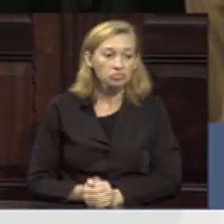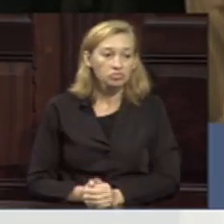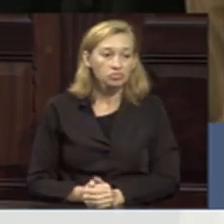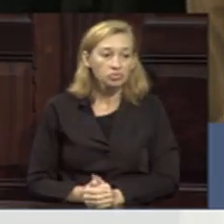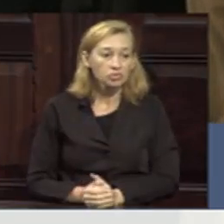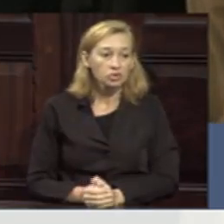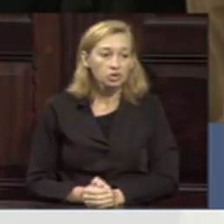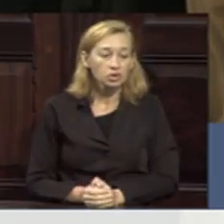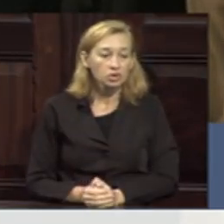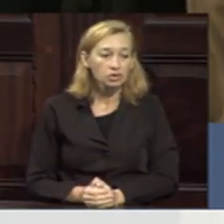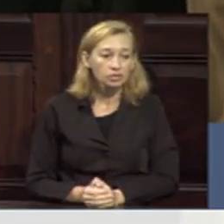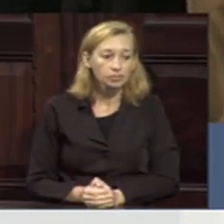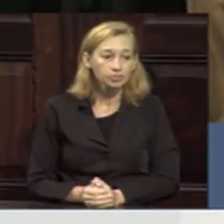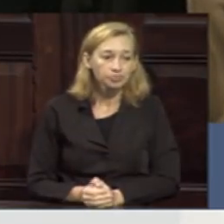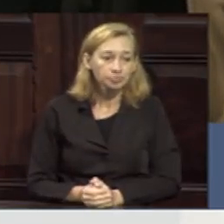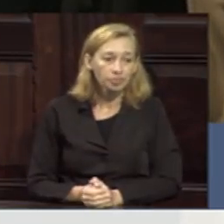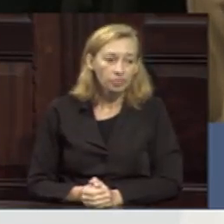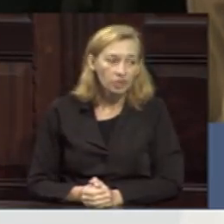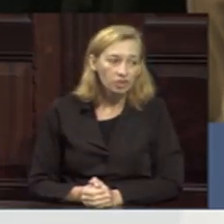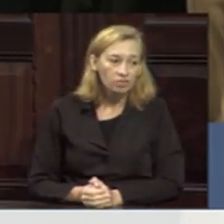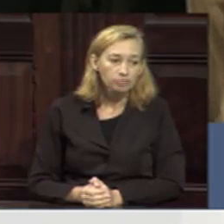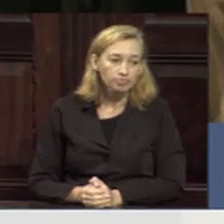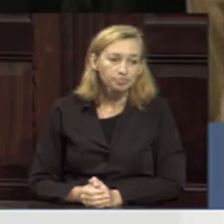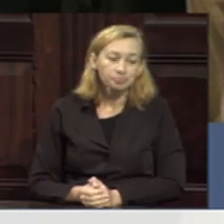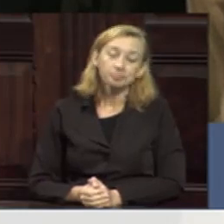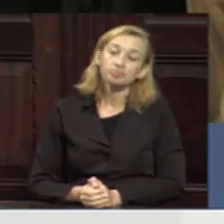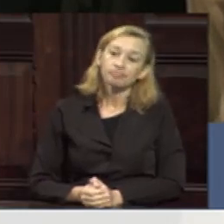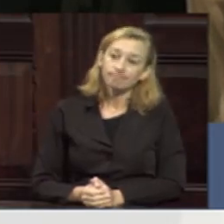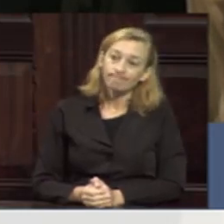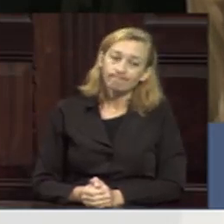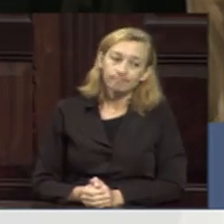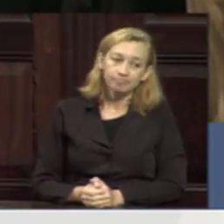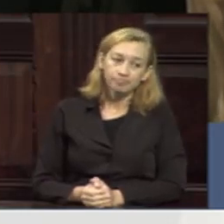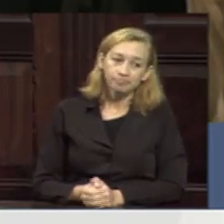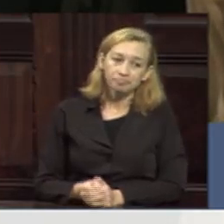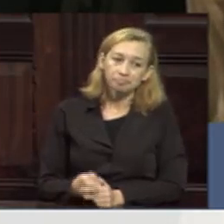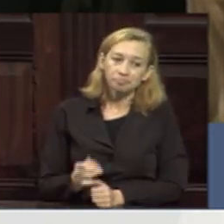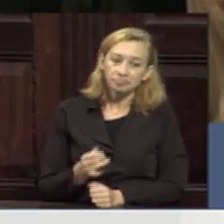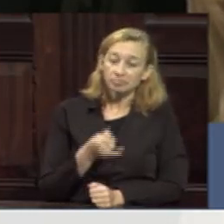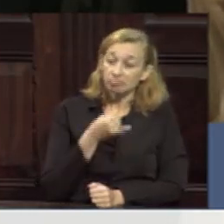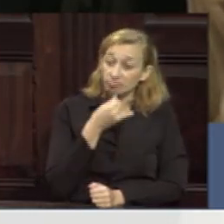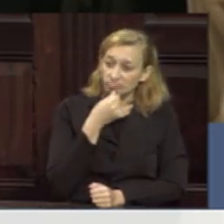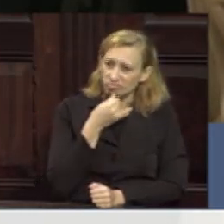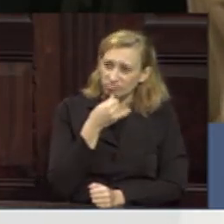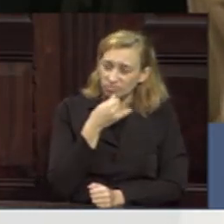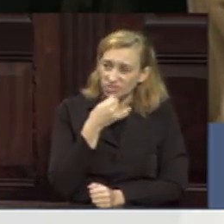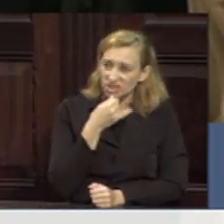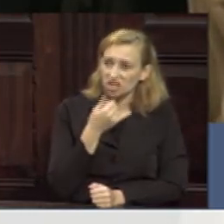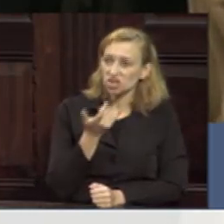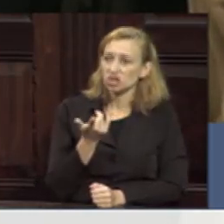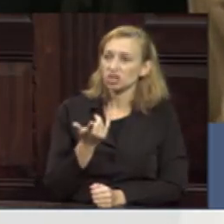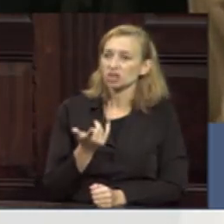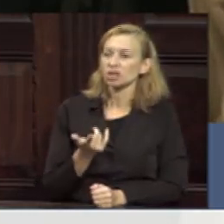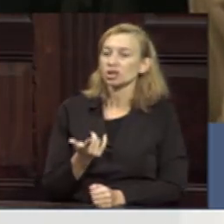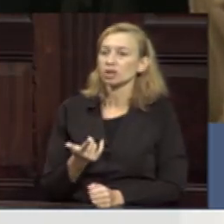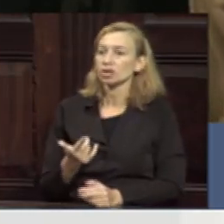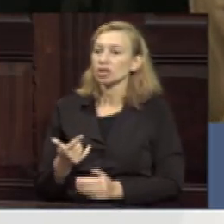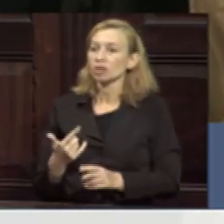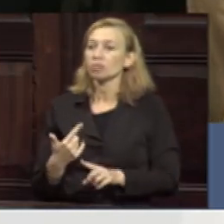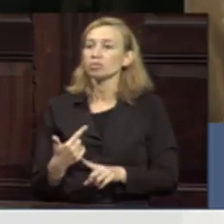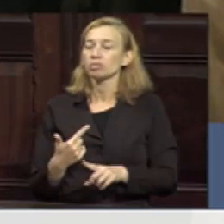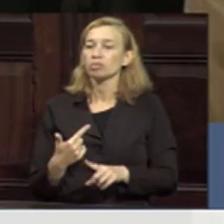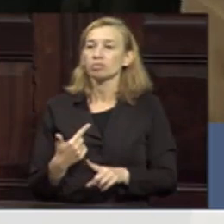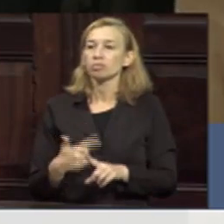crime atinja apenas as comunidades populares, atinge as comunidades populares, a classe média, os setores mais